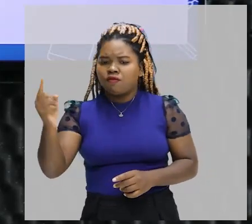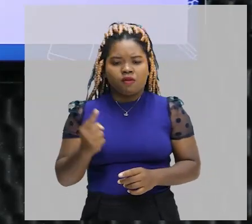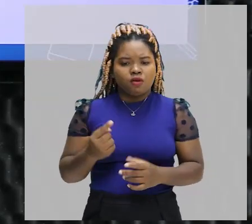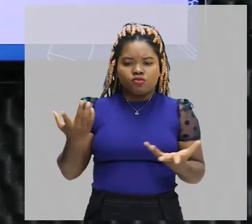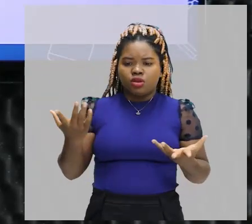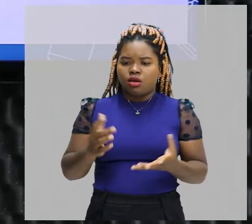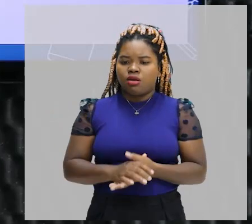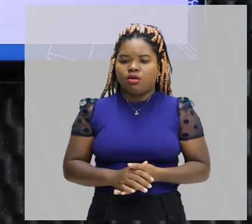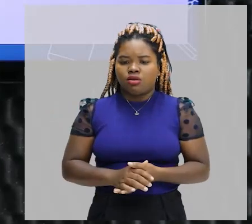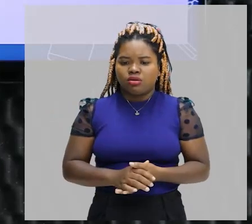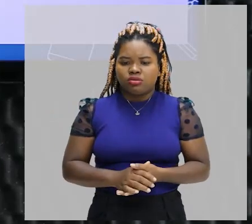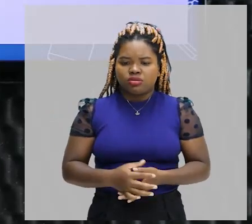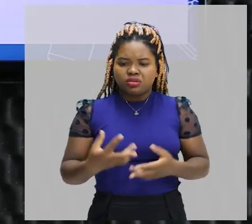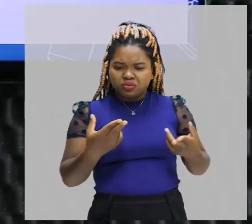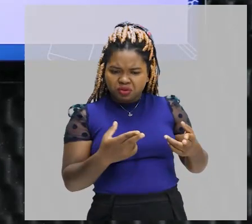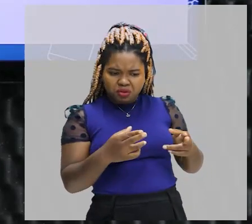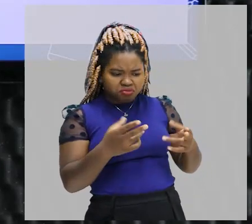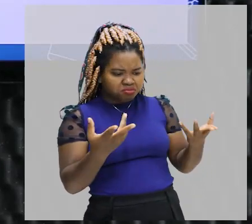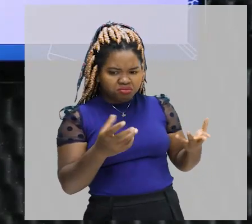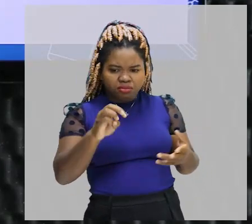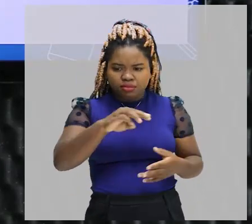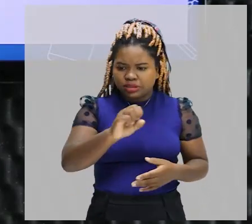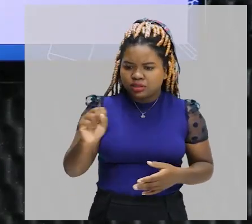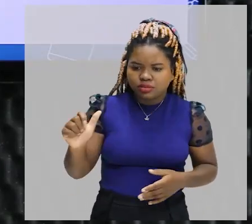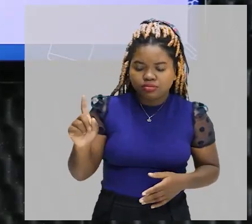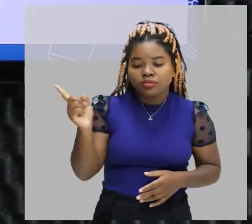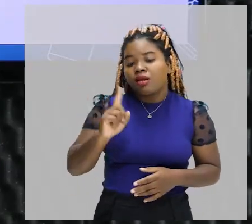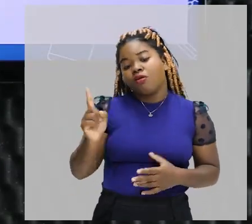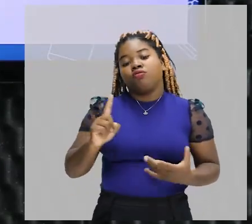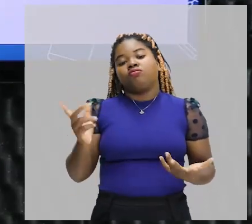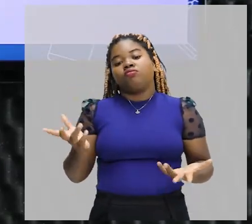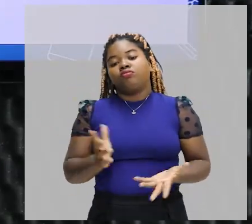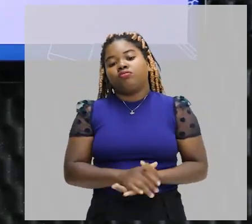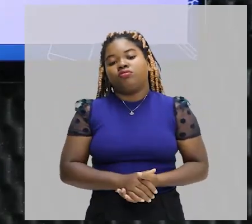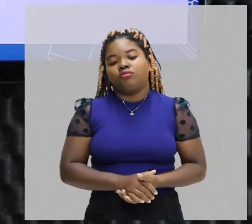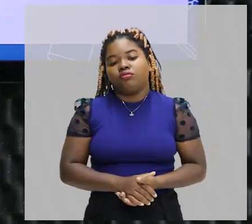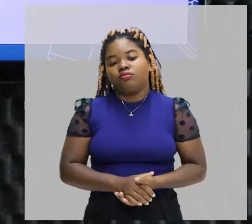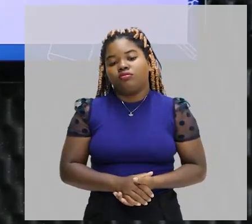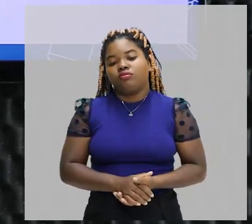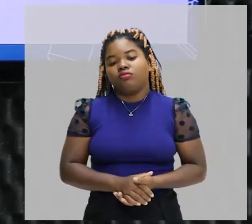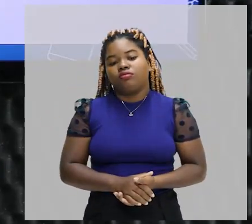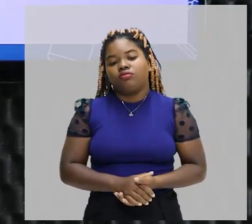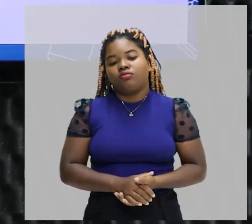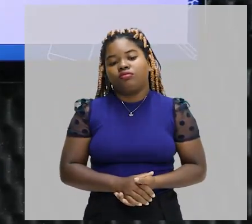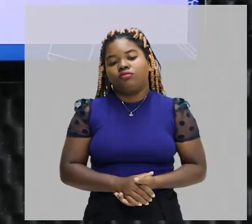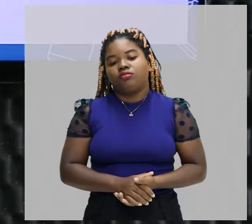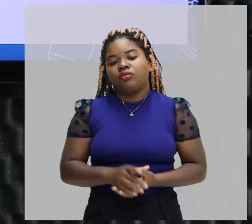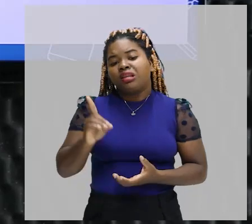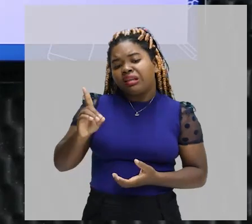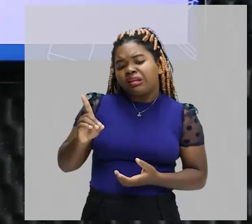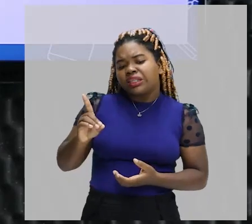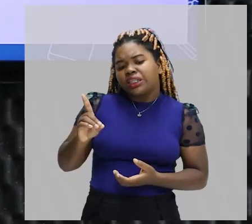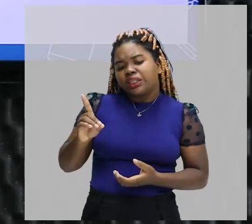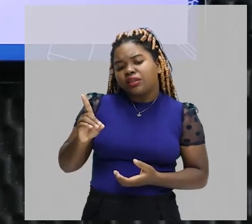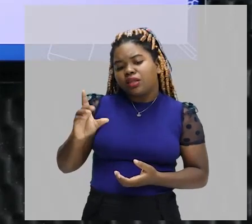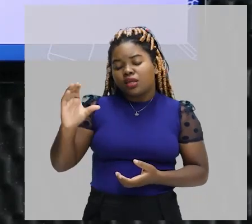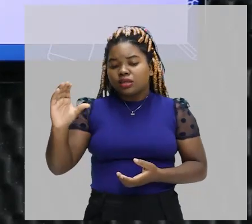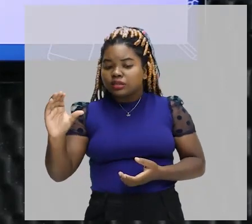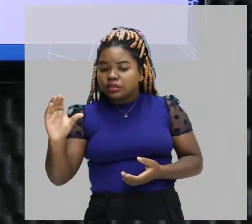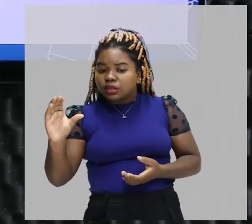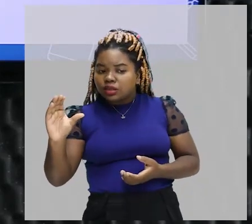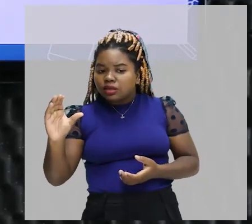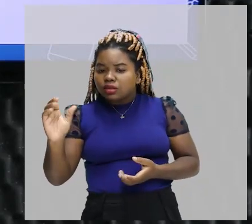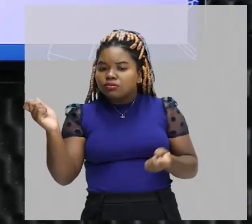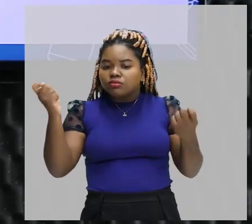A letra B e a letra C e a letra D, desculpa, tá certo? Elas até se complementam de uma forma